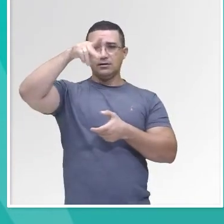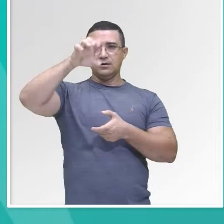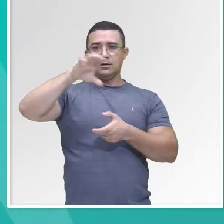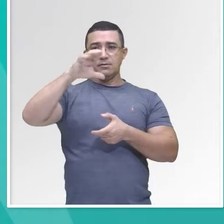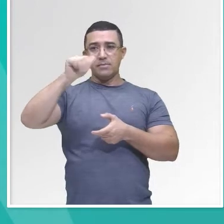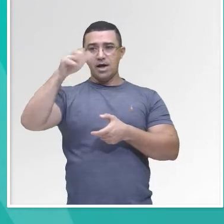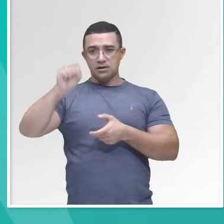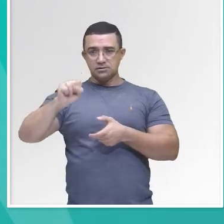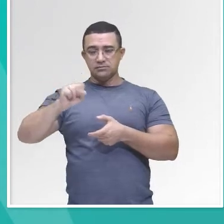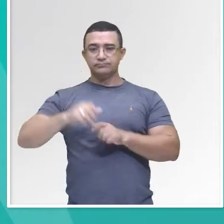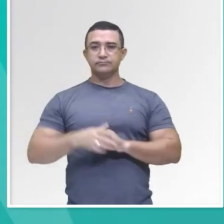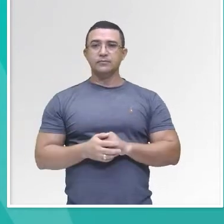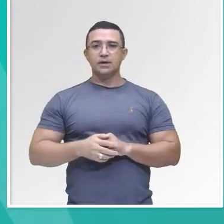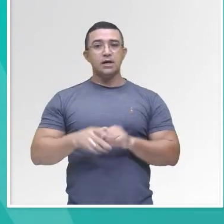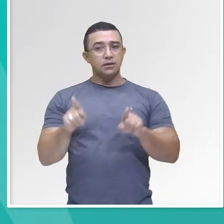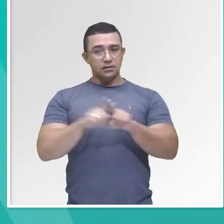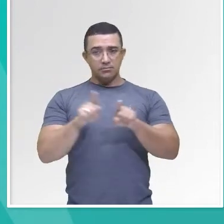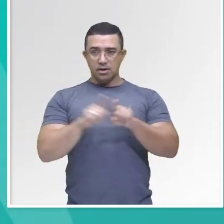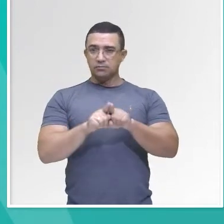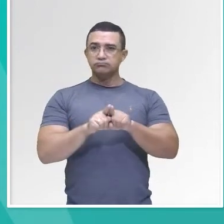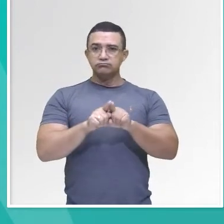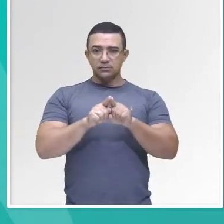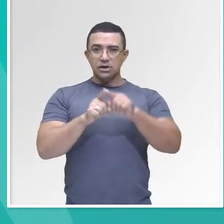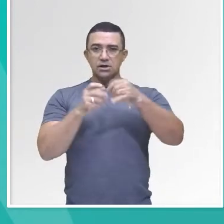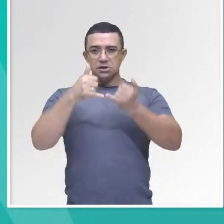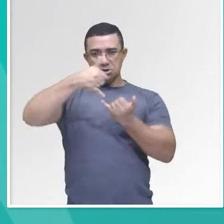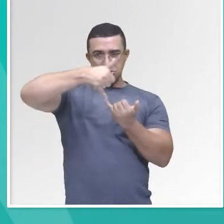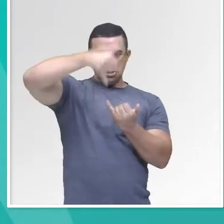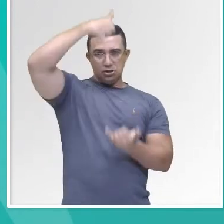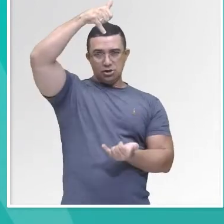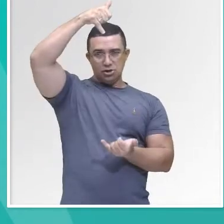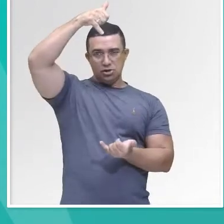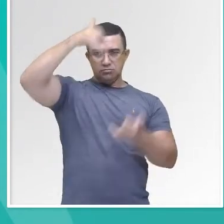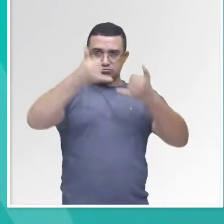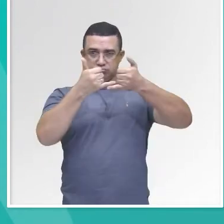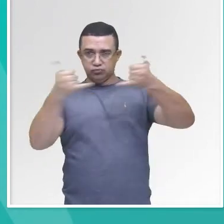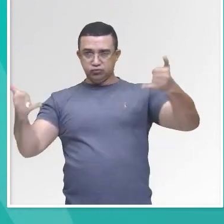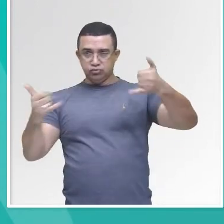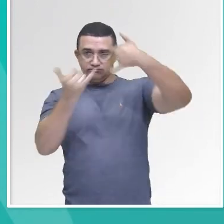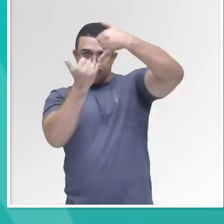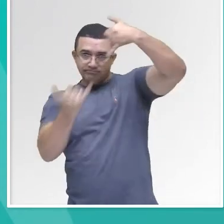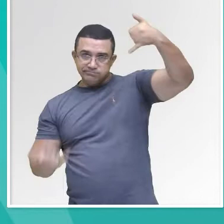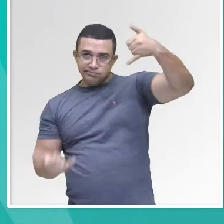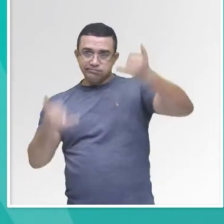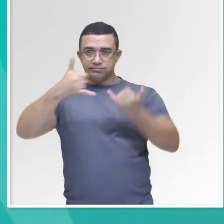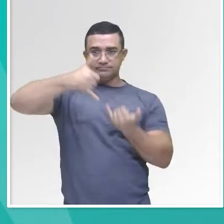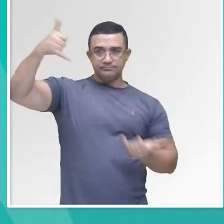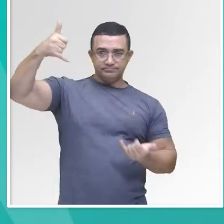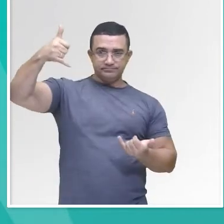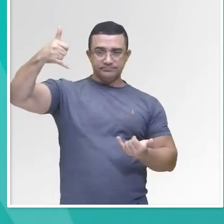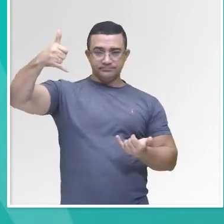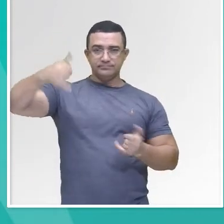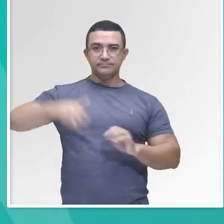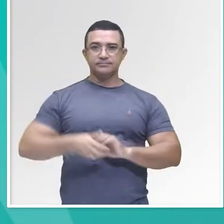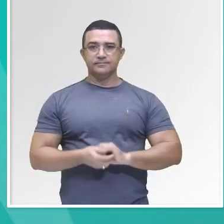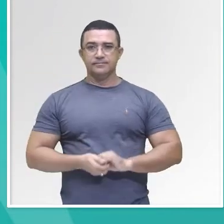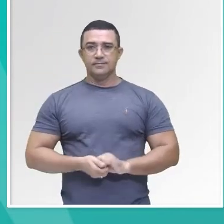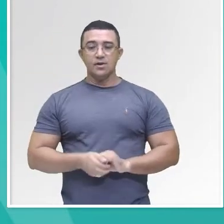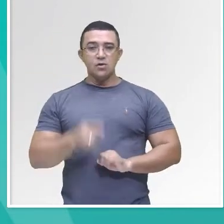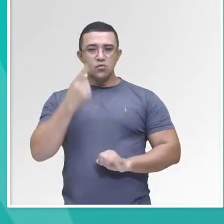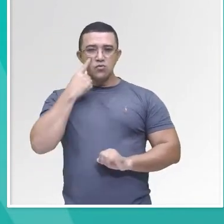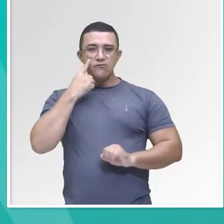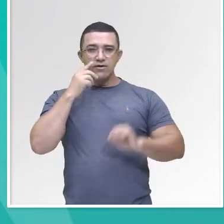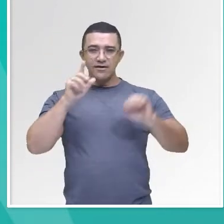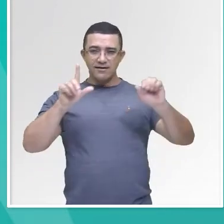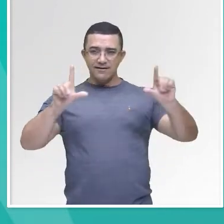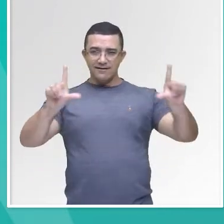também, verticais, horizontais e diagonais. Então, nós temos aí, na nossa imagem, tanto o